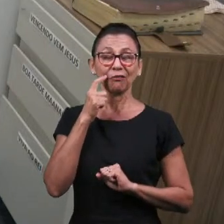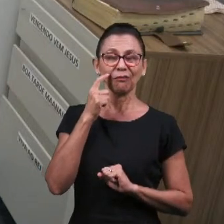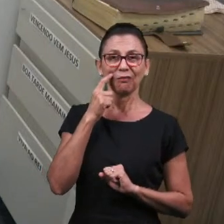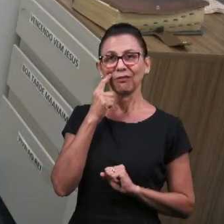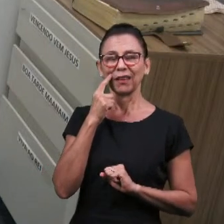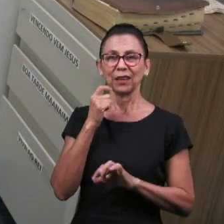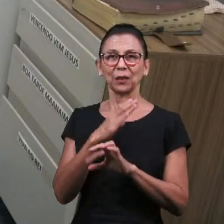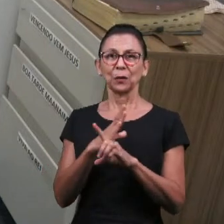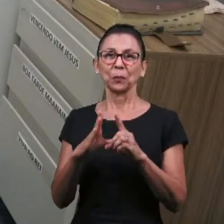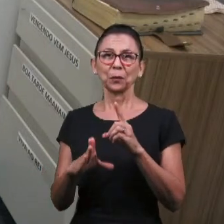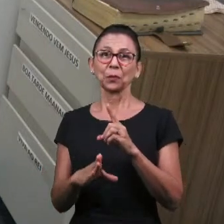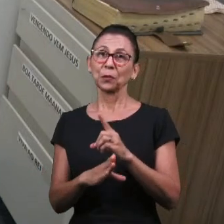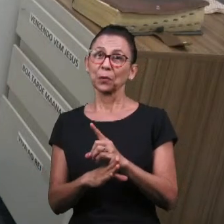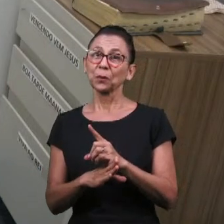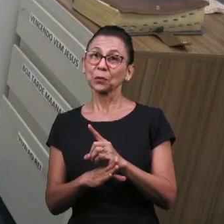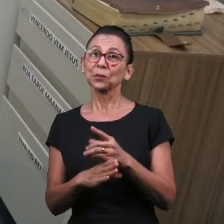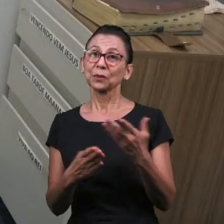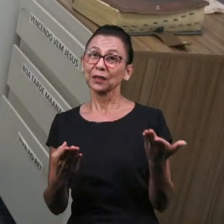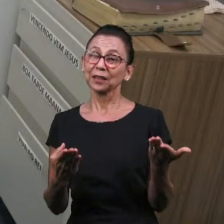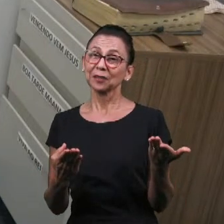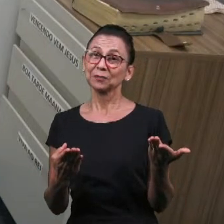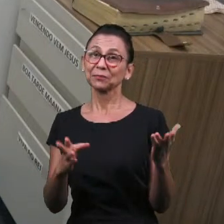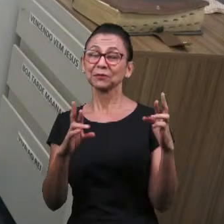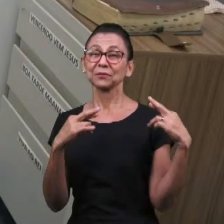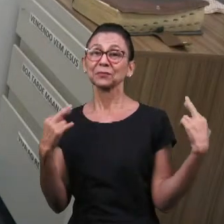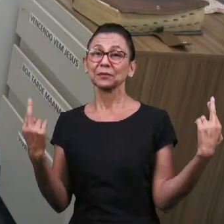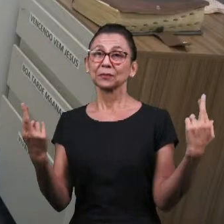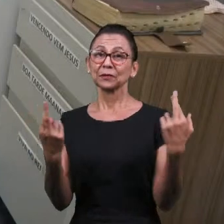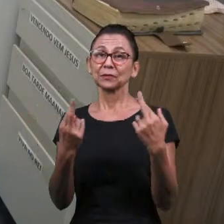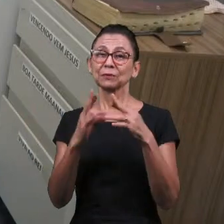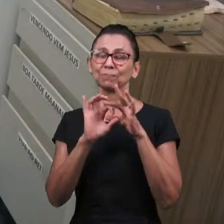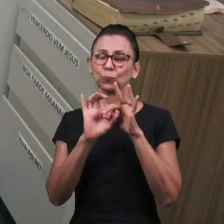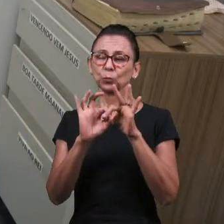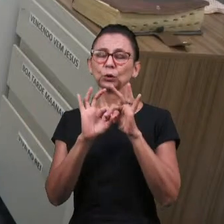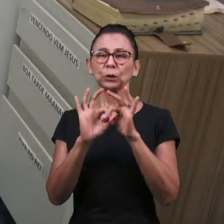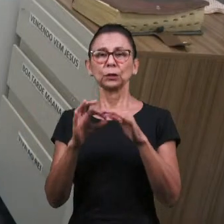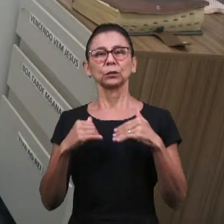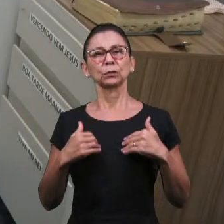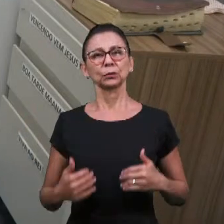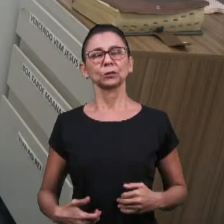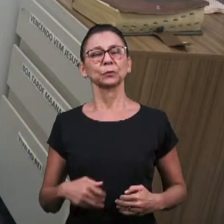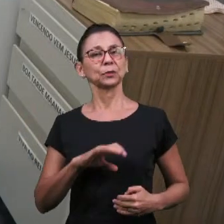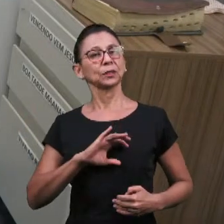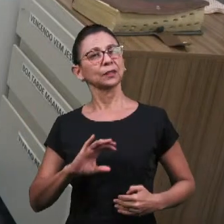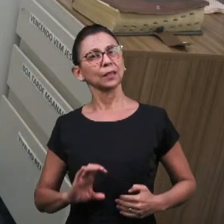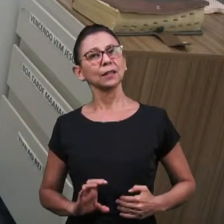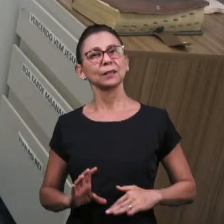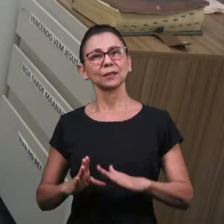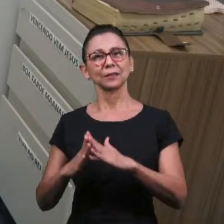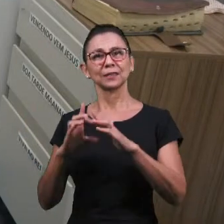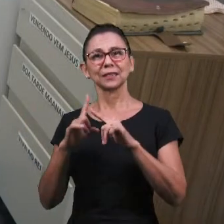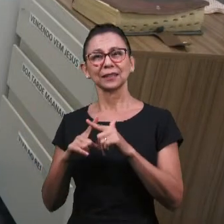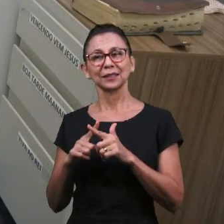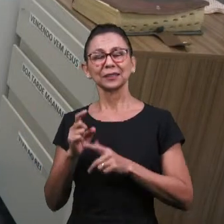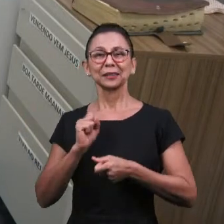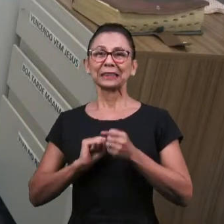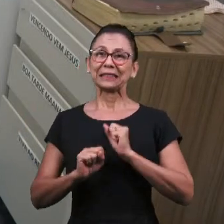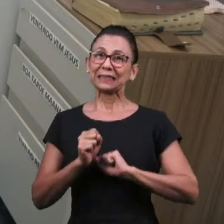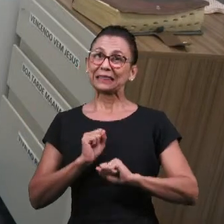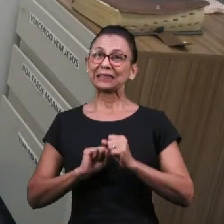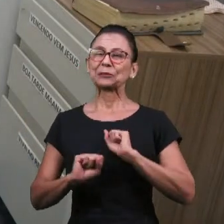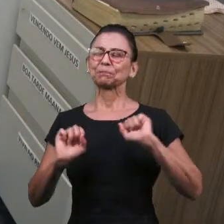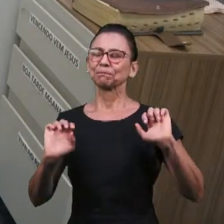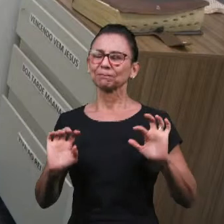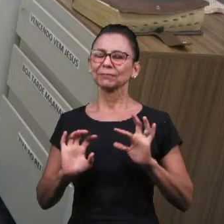8 horas da noite. E nós estamos reunidos nesse corpo, essa família que é a igreja. Estamos nessa expectativa em